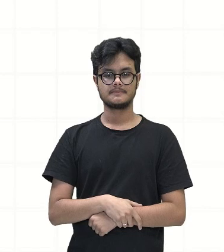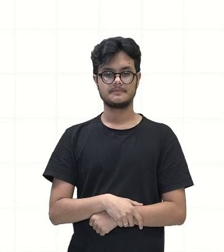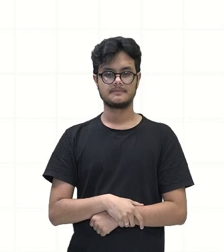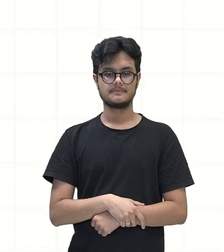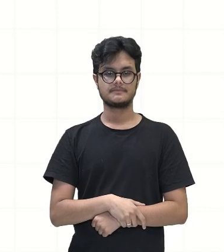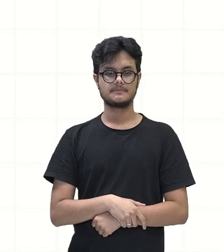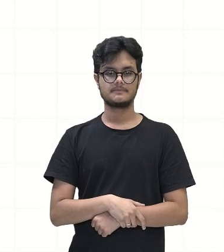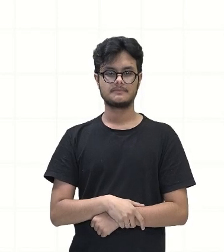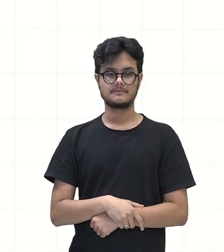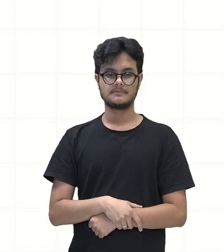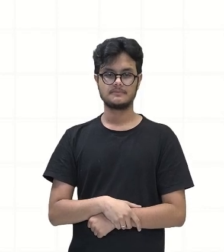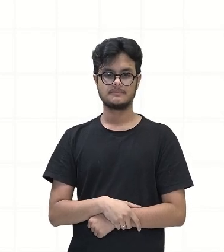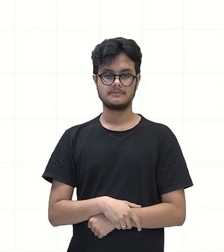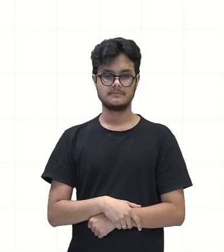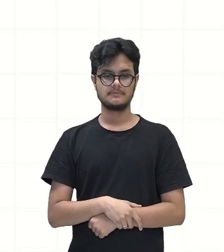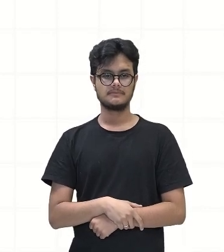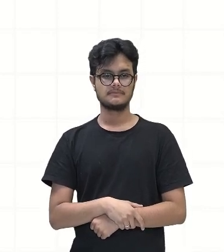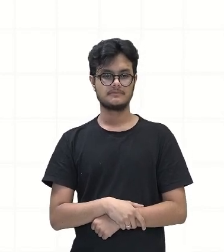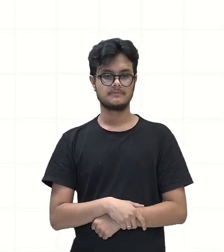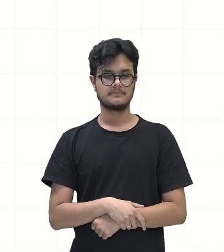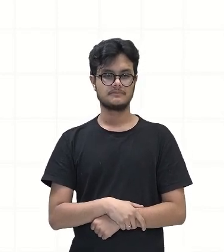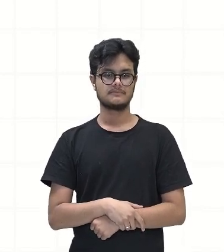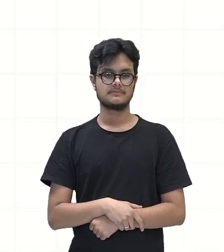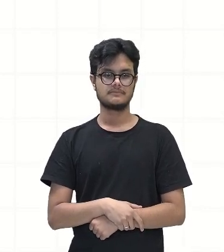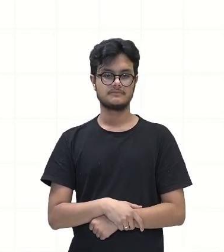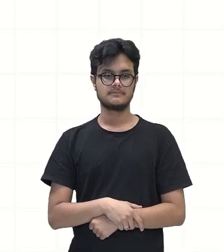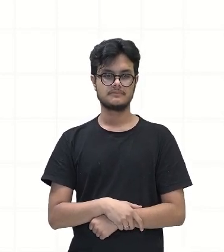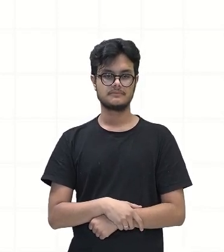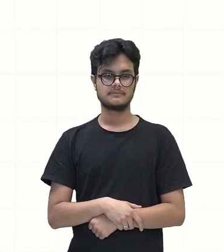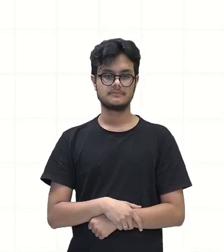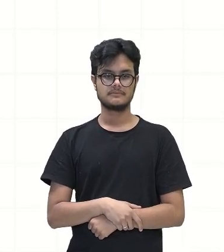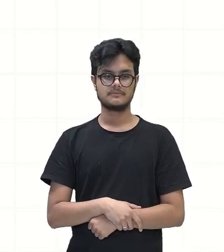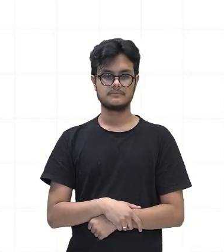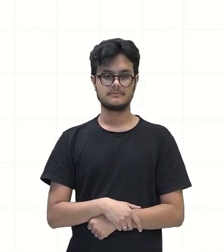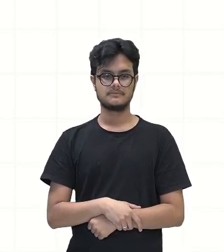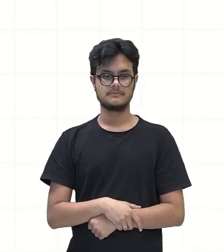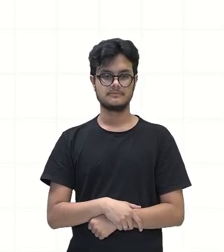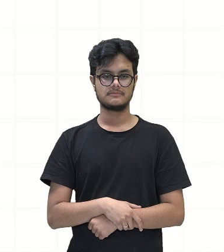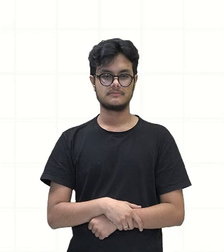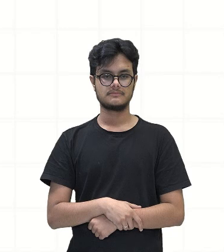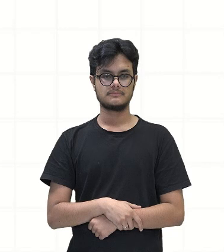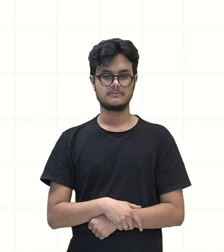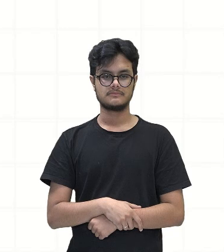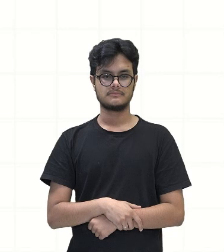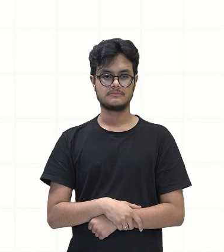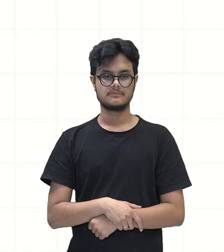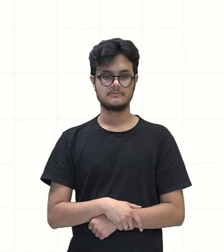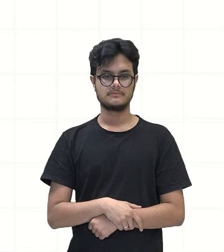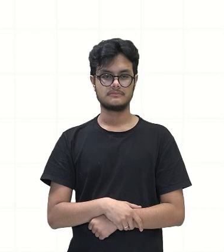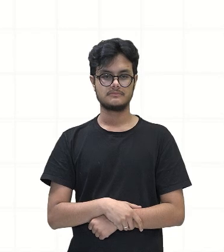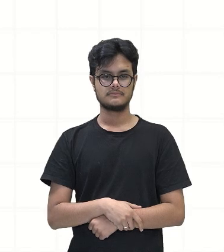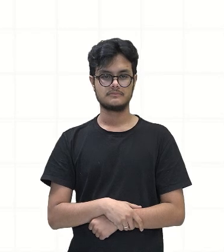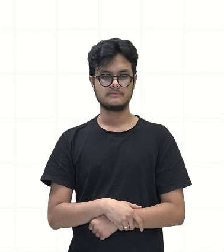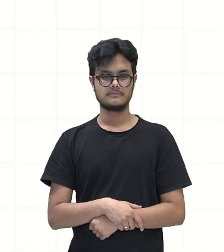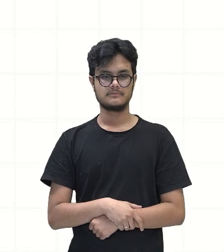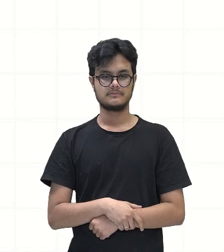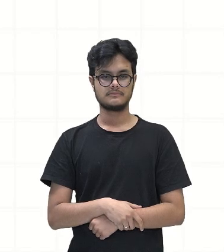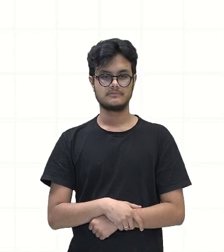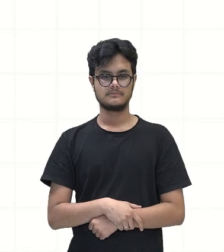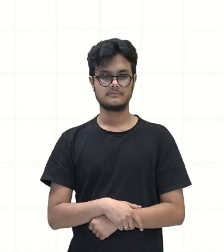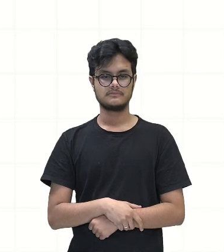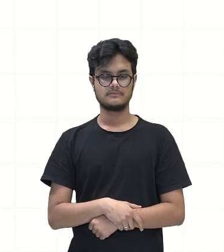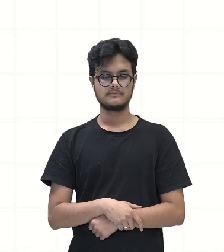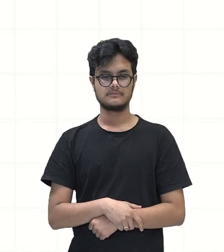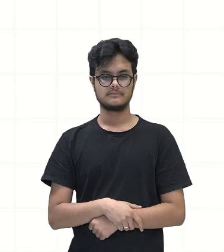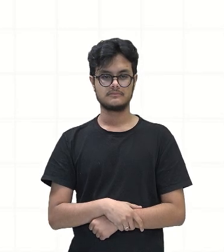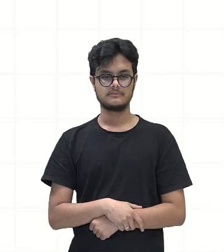de 3 sobre 2, né? E esse L aqui é o lado. Então, olha como é simples. Você